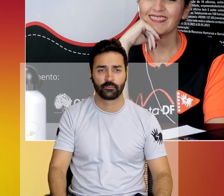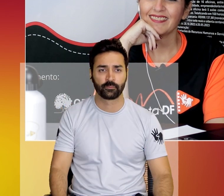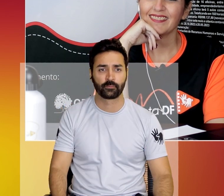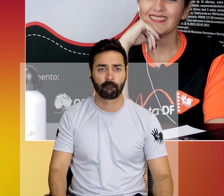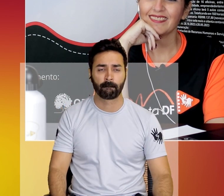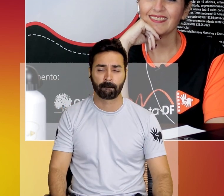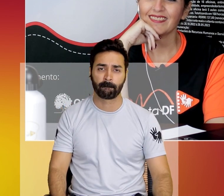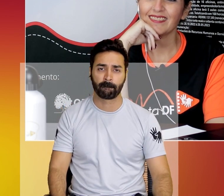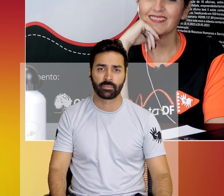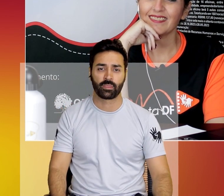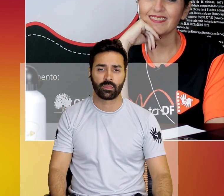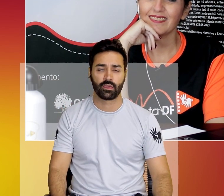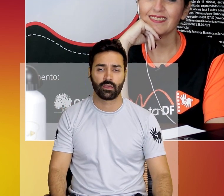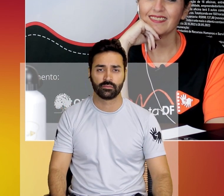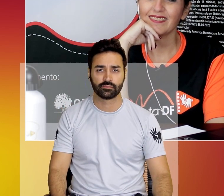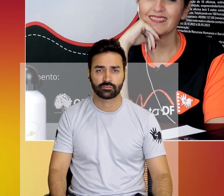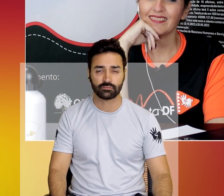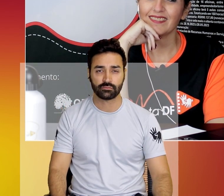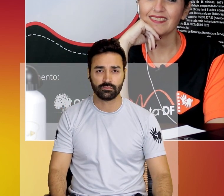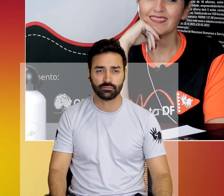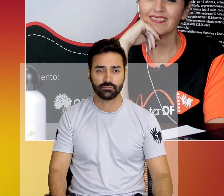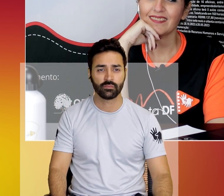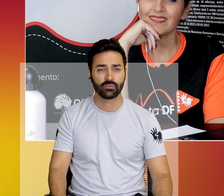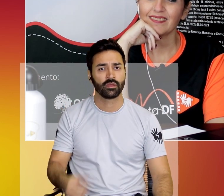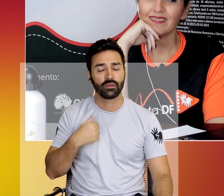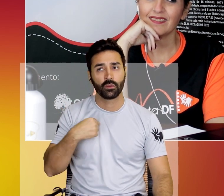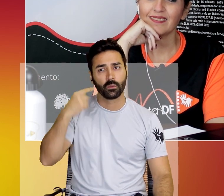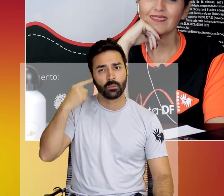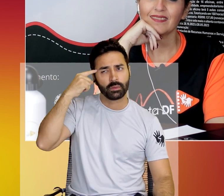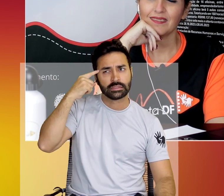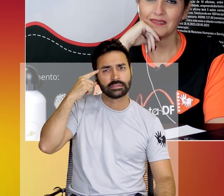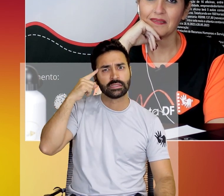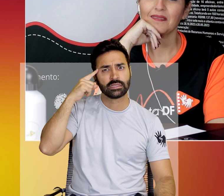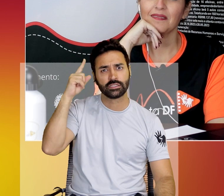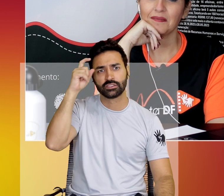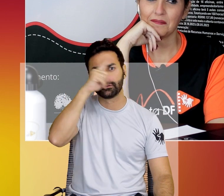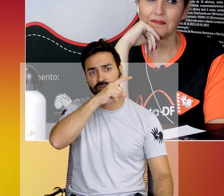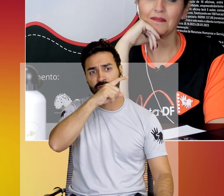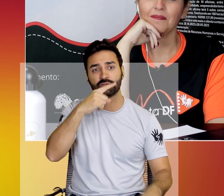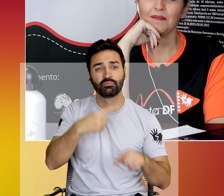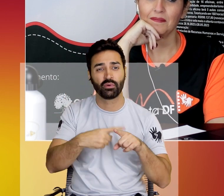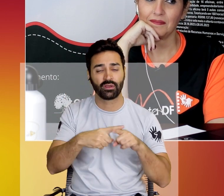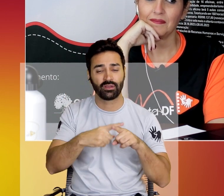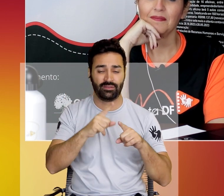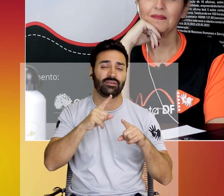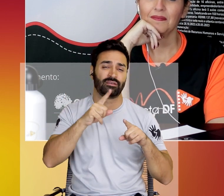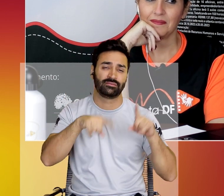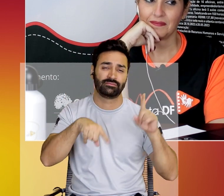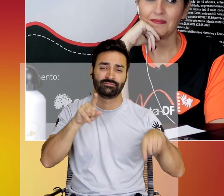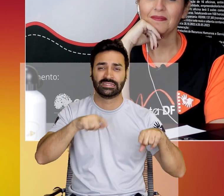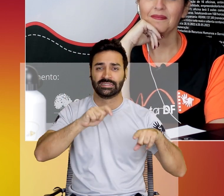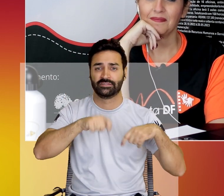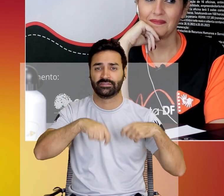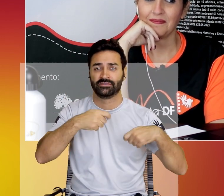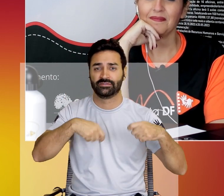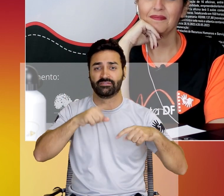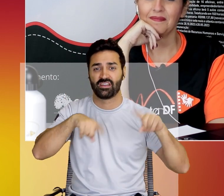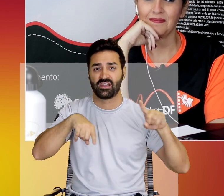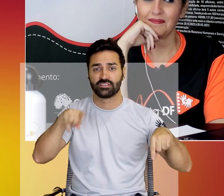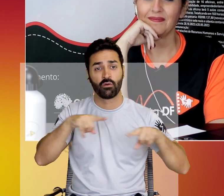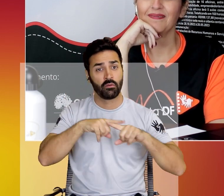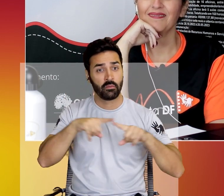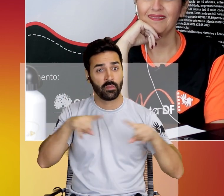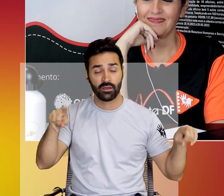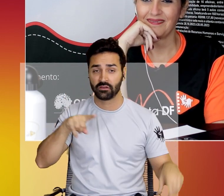também eu achei que seria difícil para mim por causa das variações de sinais. Mas até que